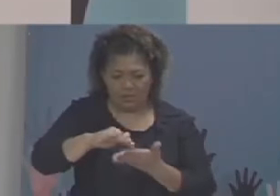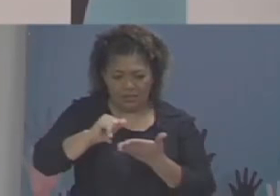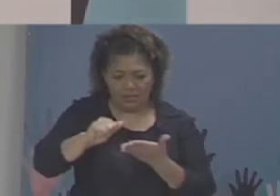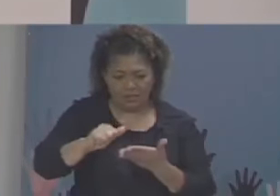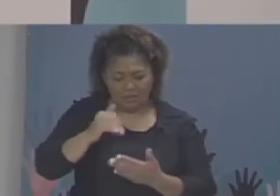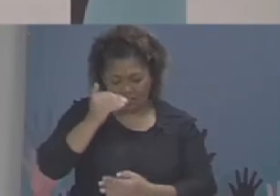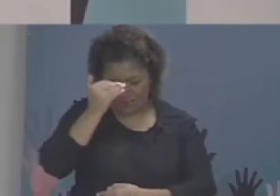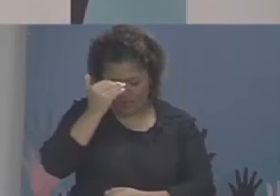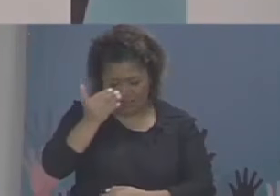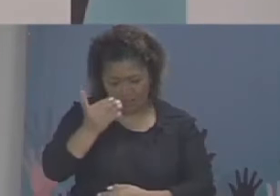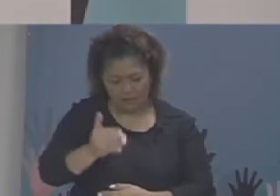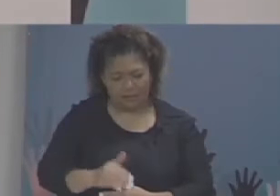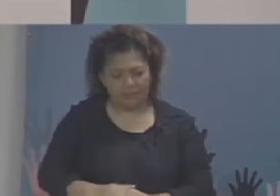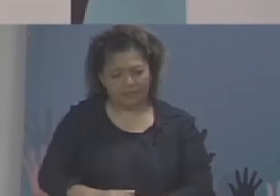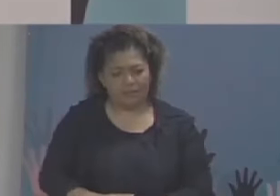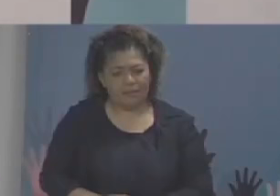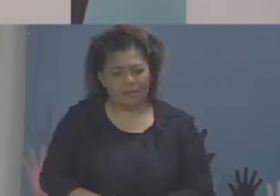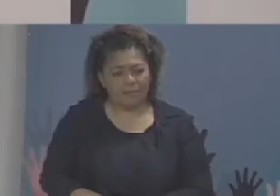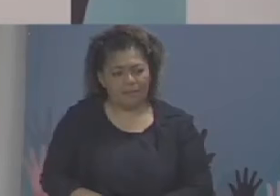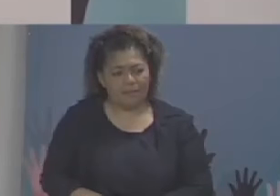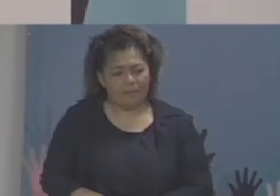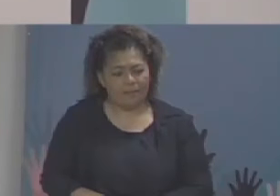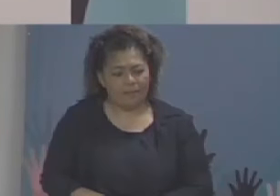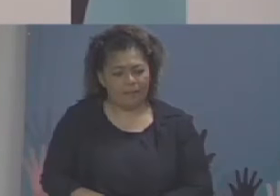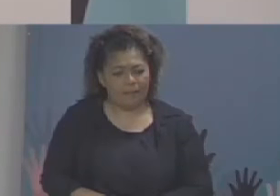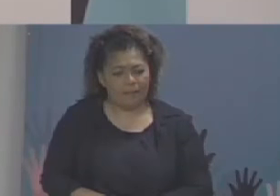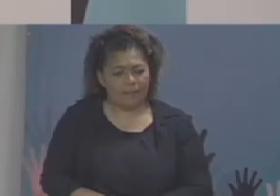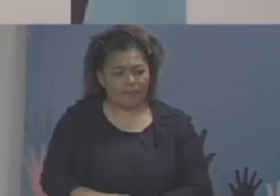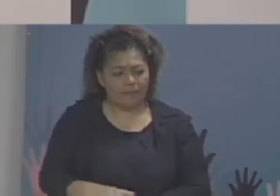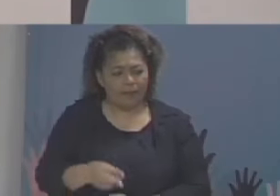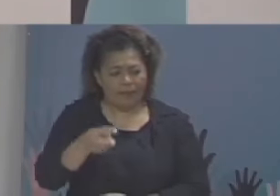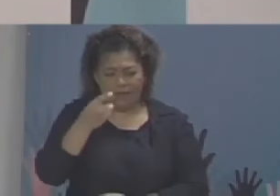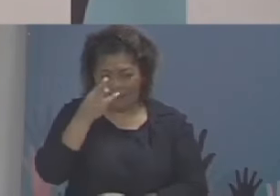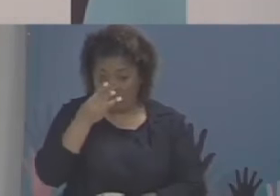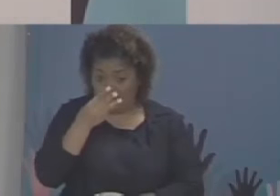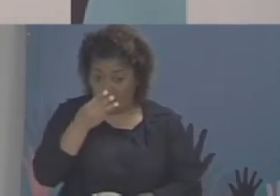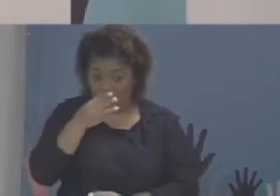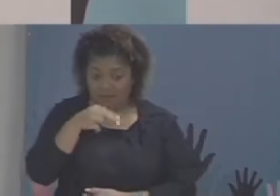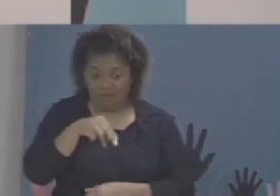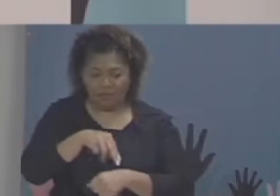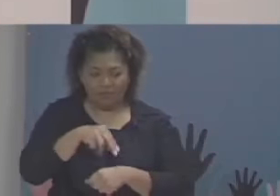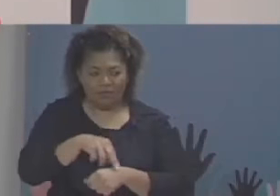Obrigado, candidato. O candidato Luiz Anunciação terá 3 minutos para a sua resposta.